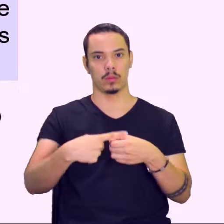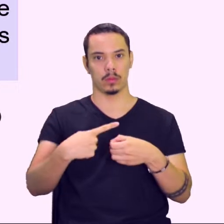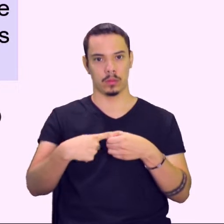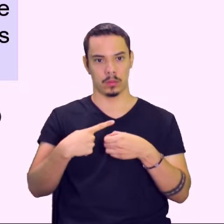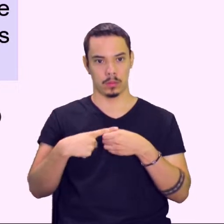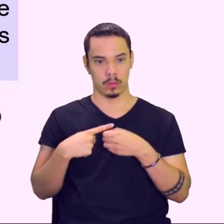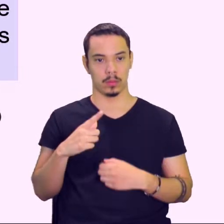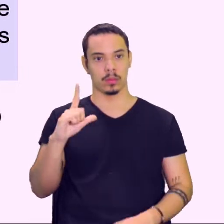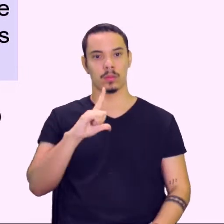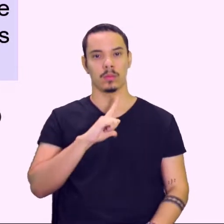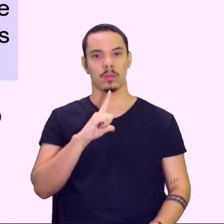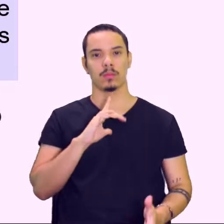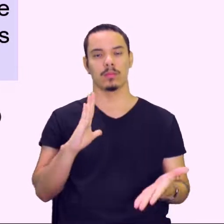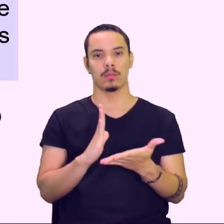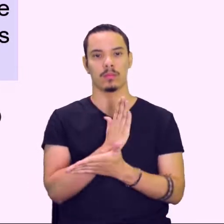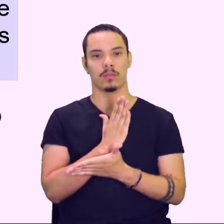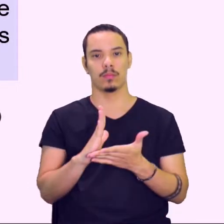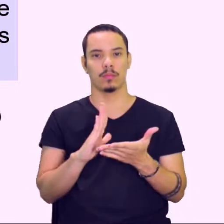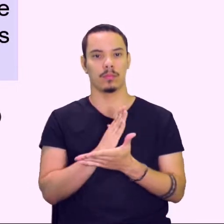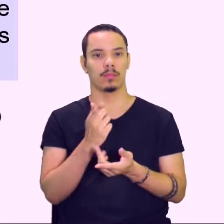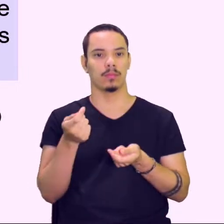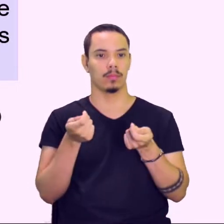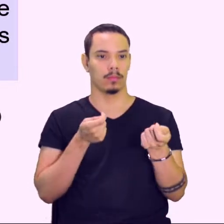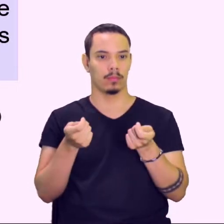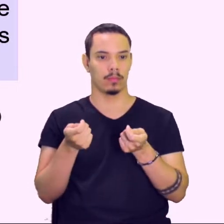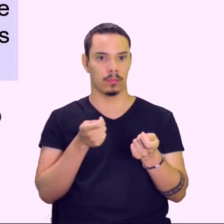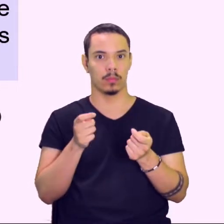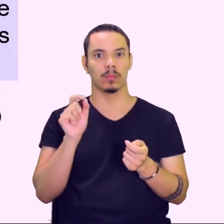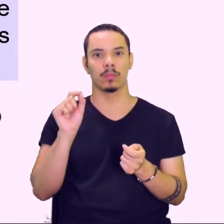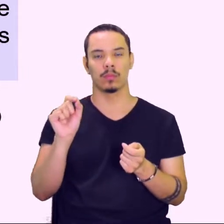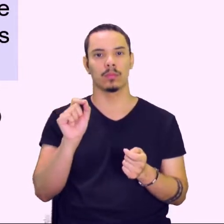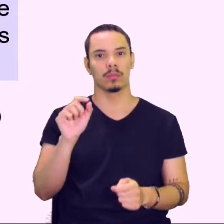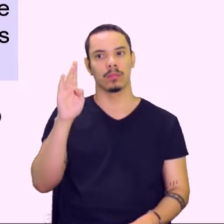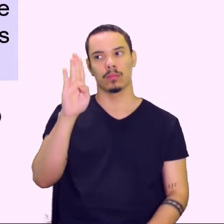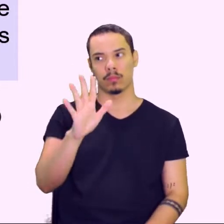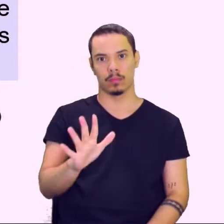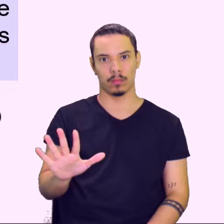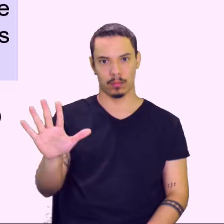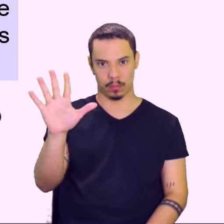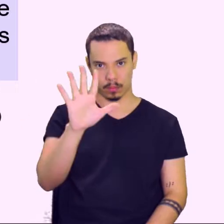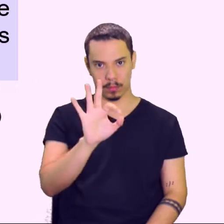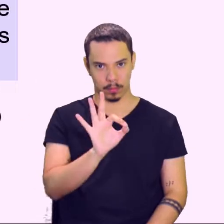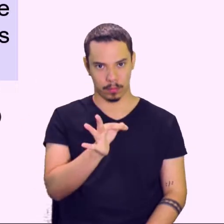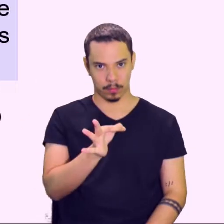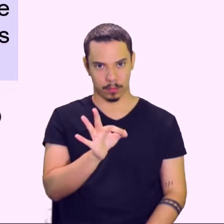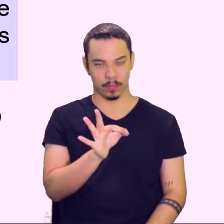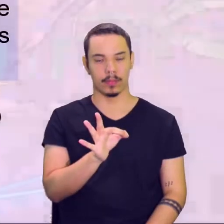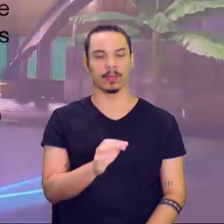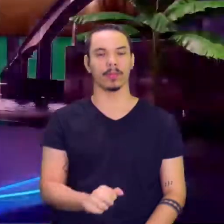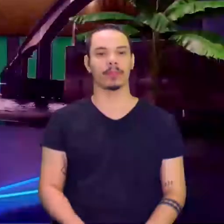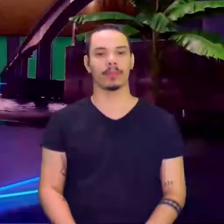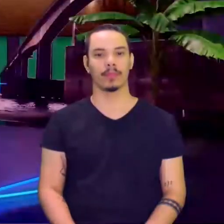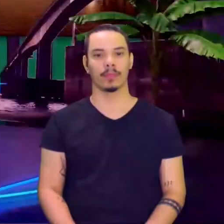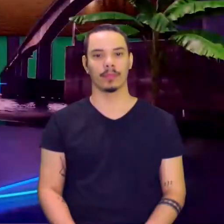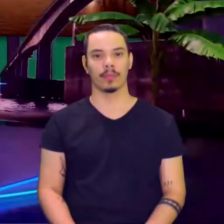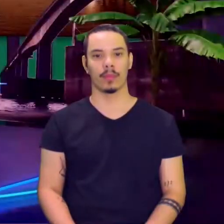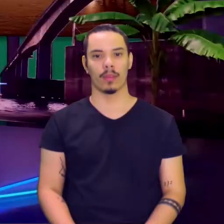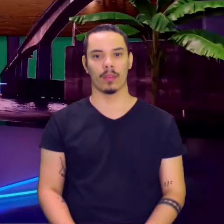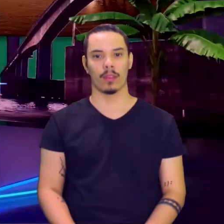tem algumas, né, que são controladas a nível nacional, certo, professor Jorge? Exatamente. Cheguei, meu